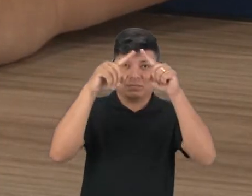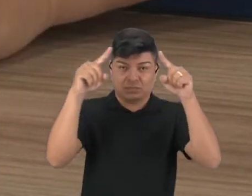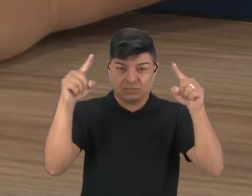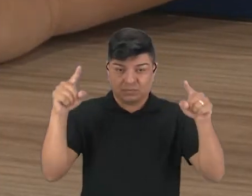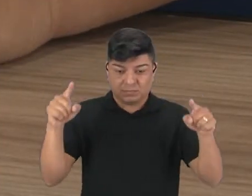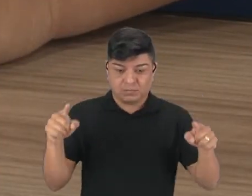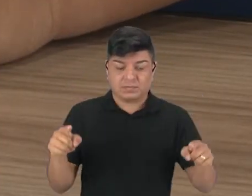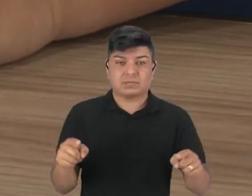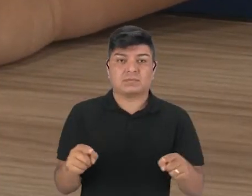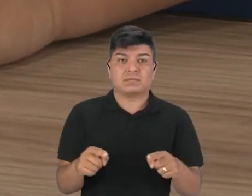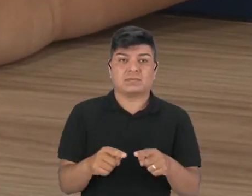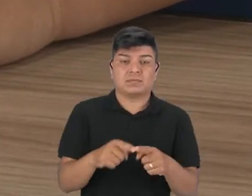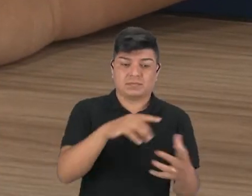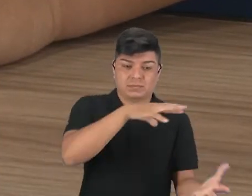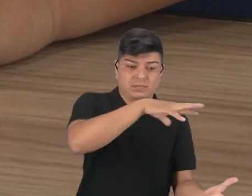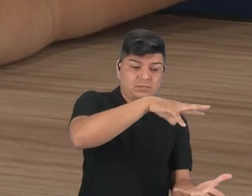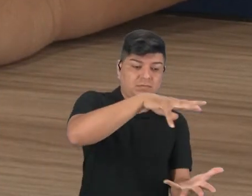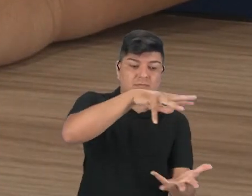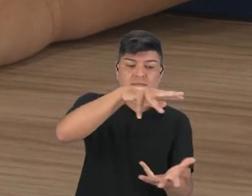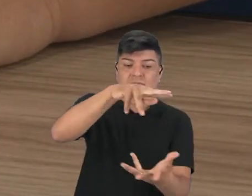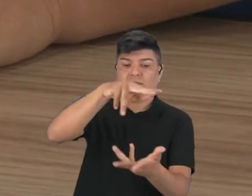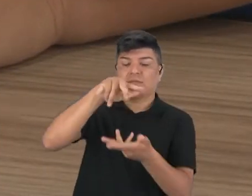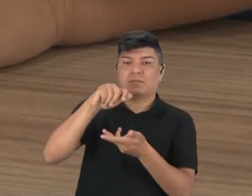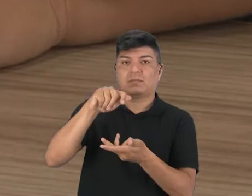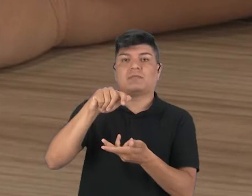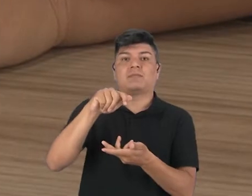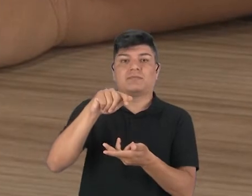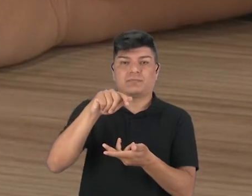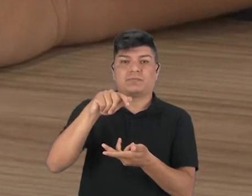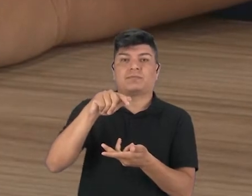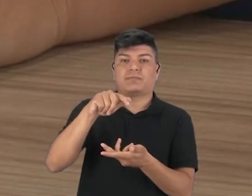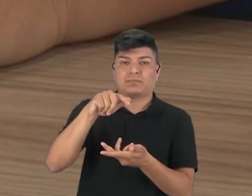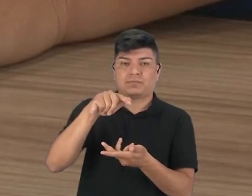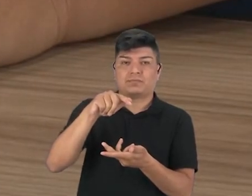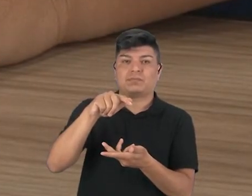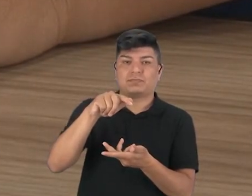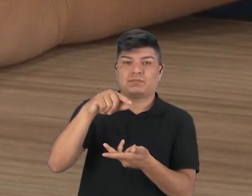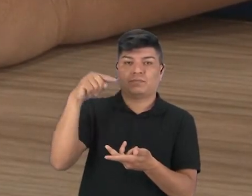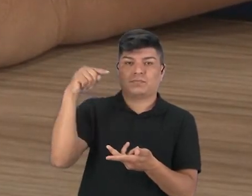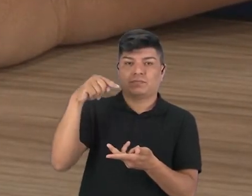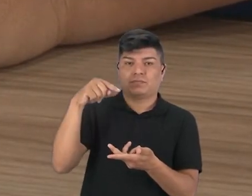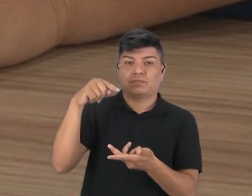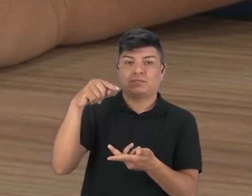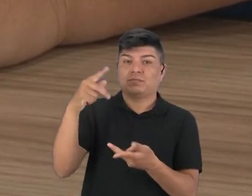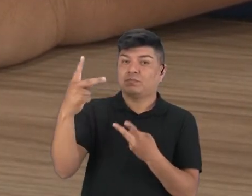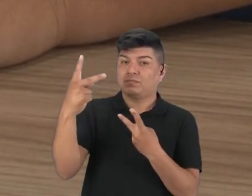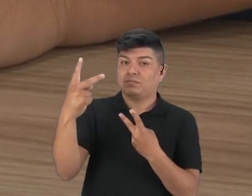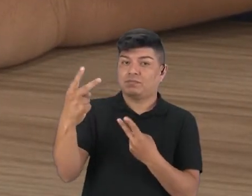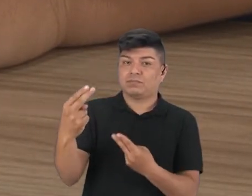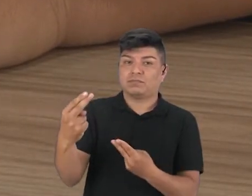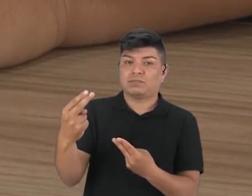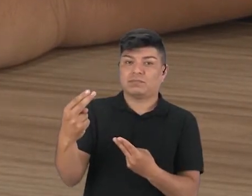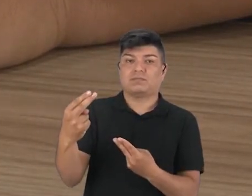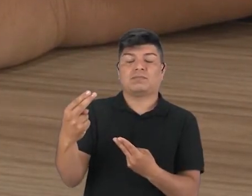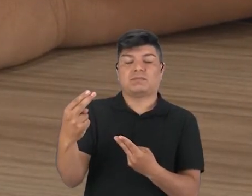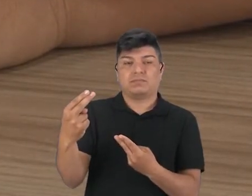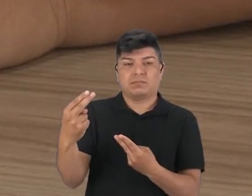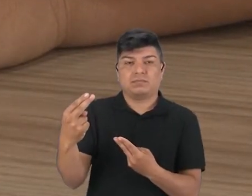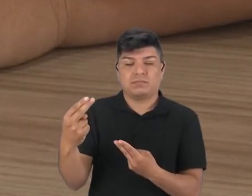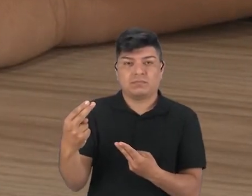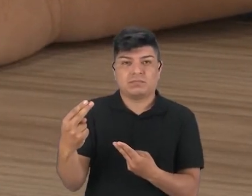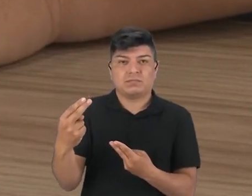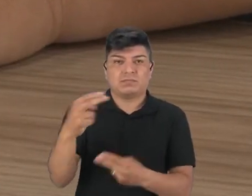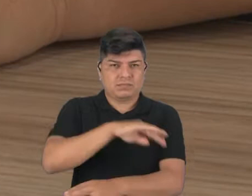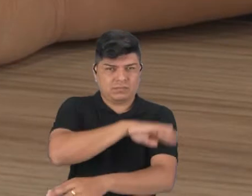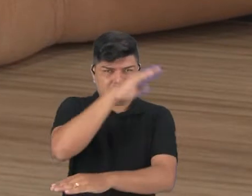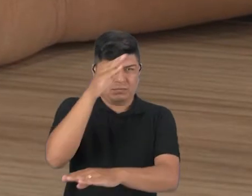formato do nosso planeta Terra. Será que é a mesma forma